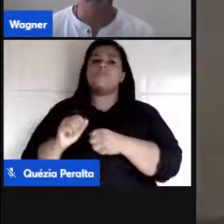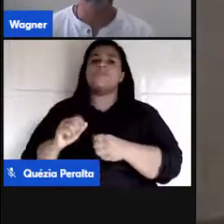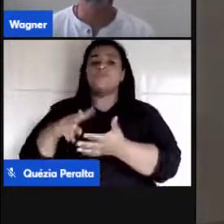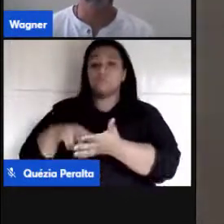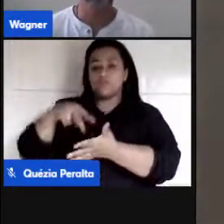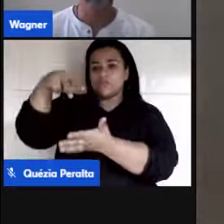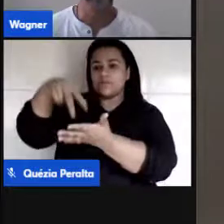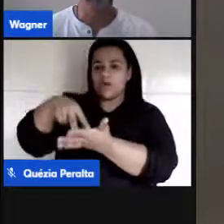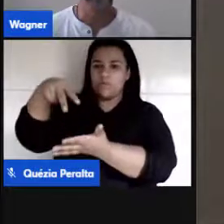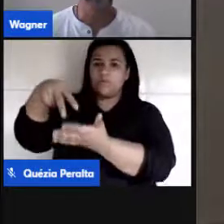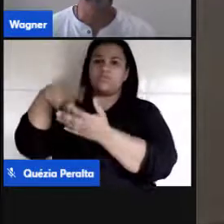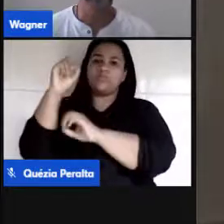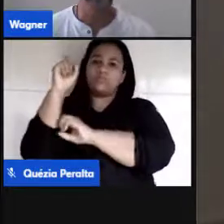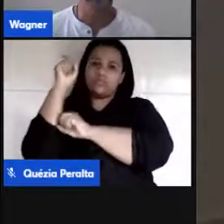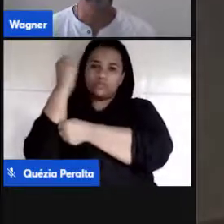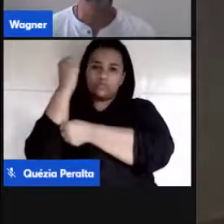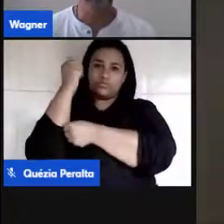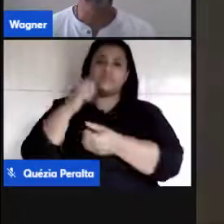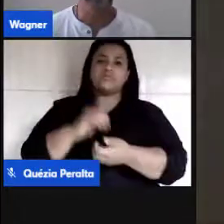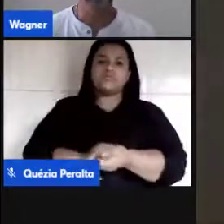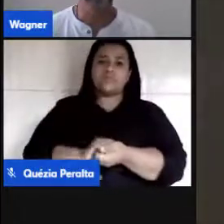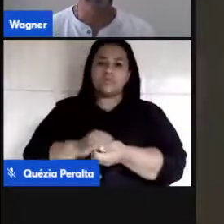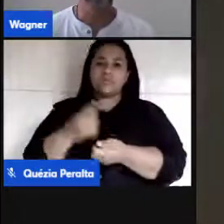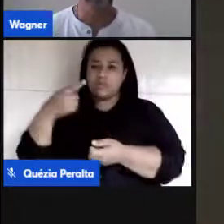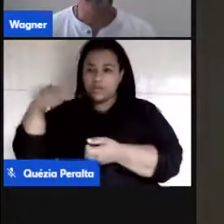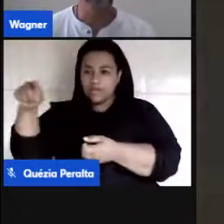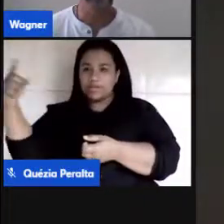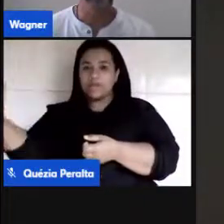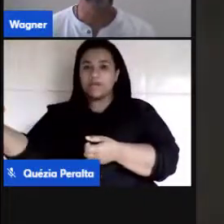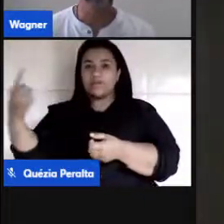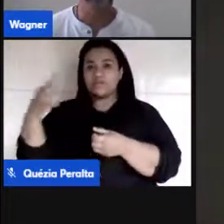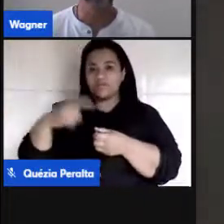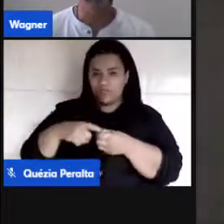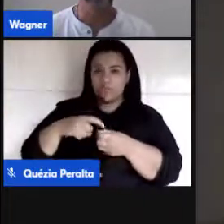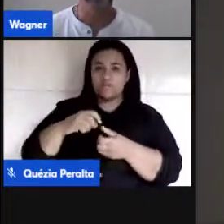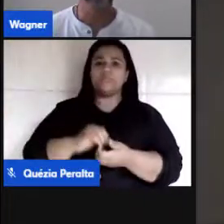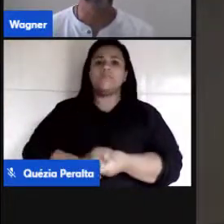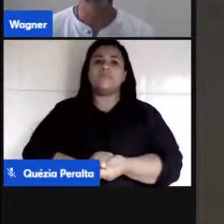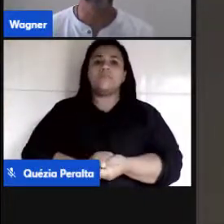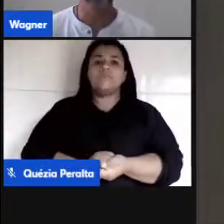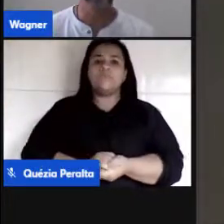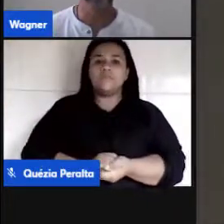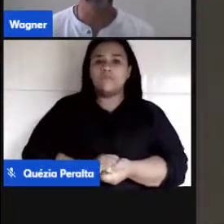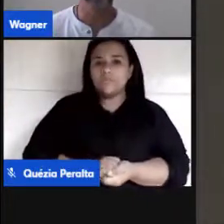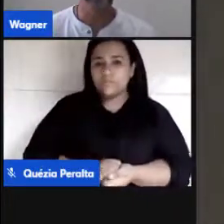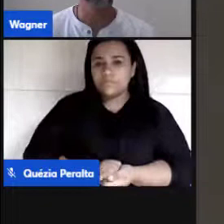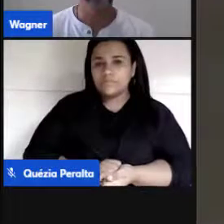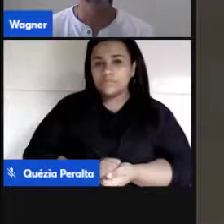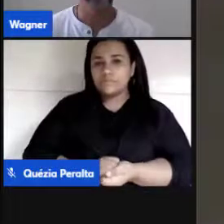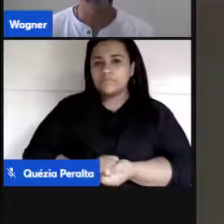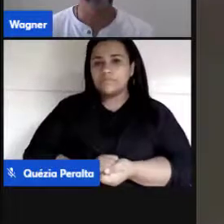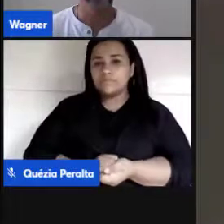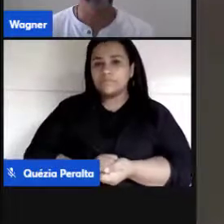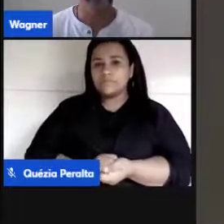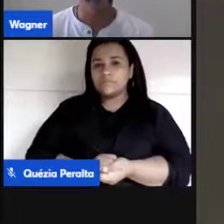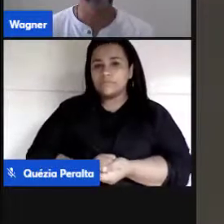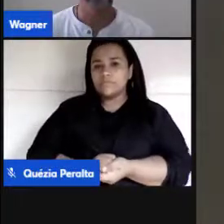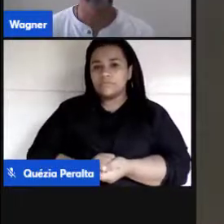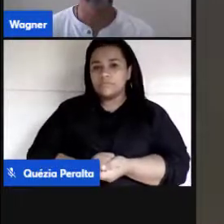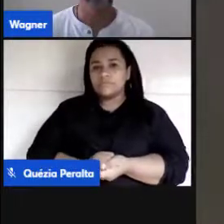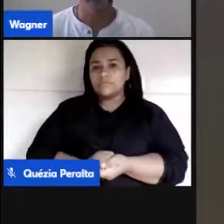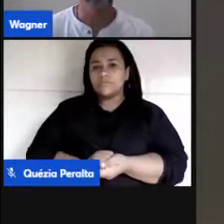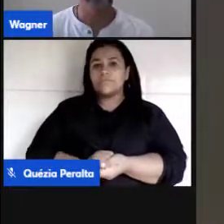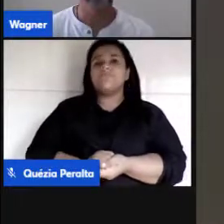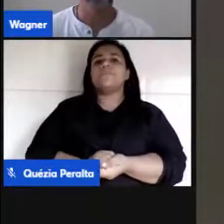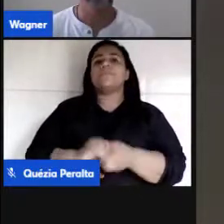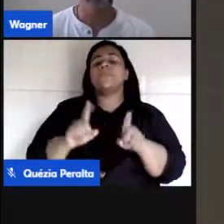saltos, ida e a volta. Depois nós vamos trabalhar as capacidades físicas, como a precisão, com a questão e